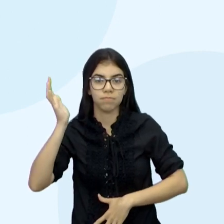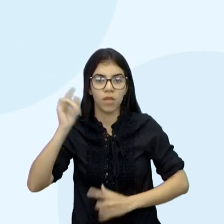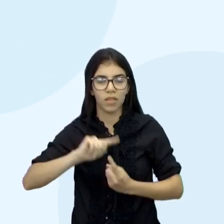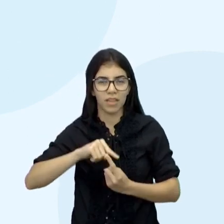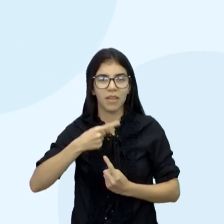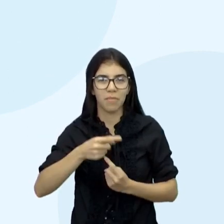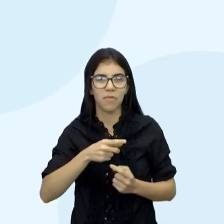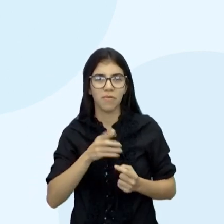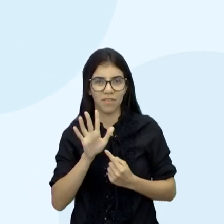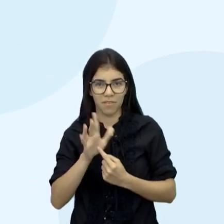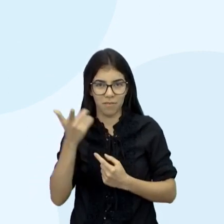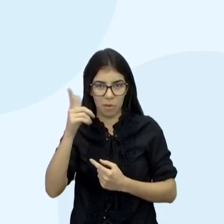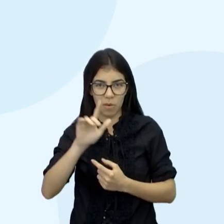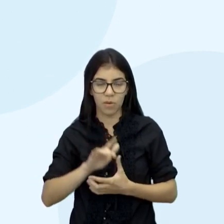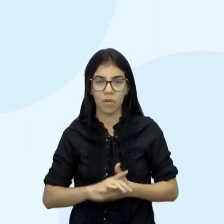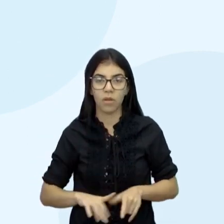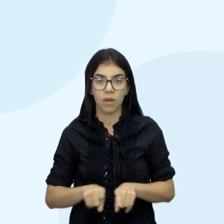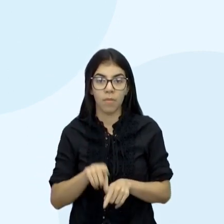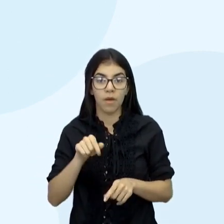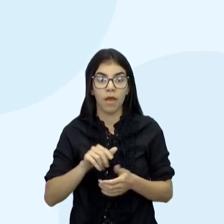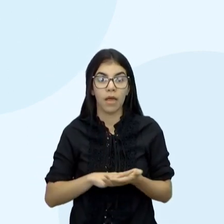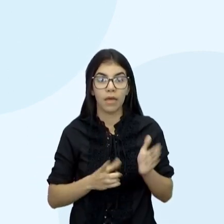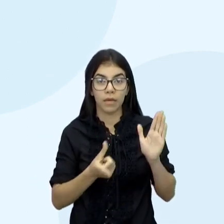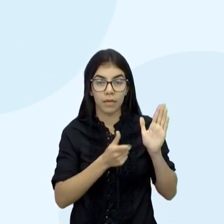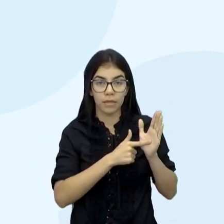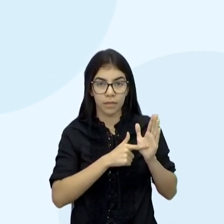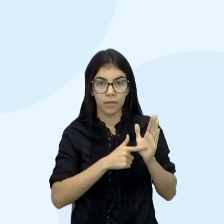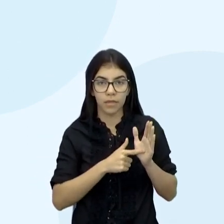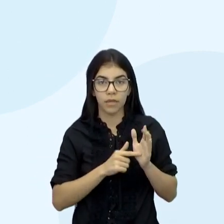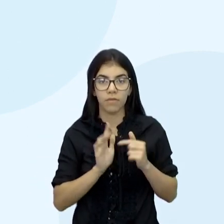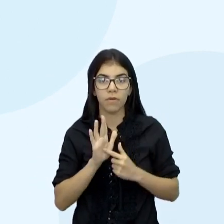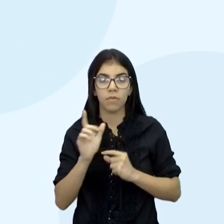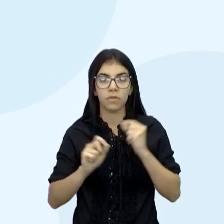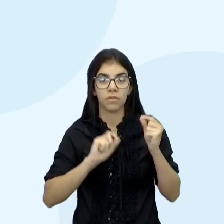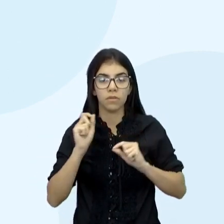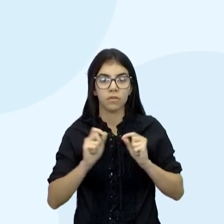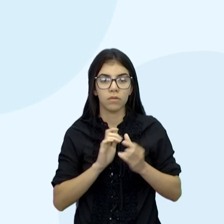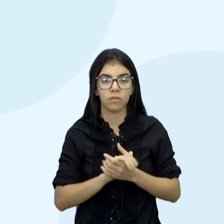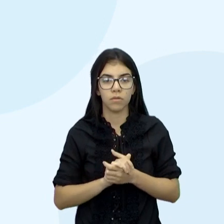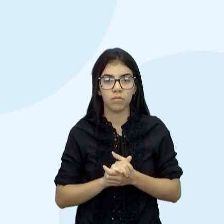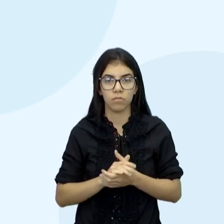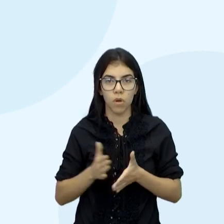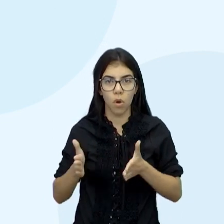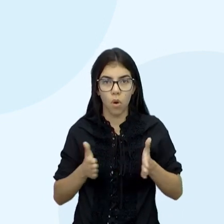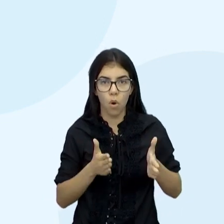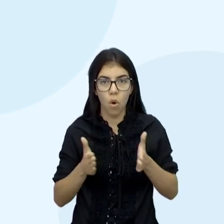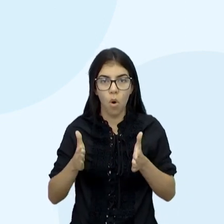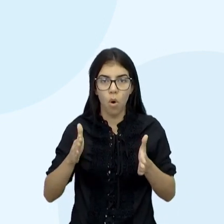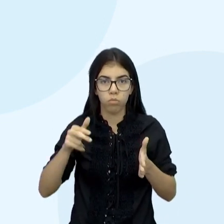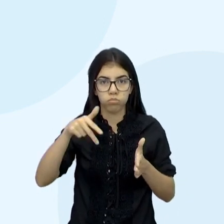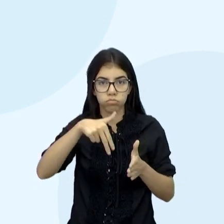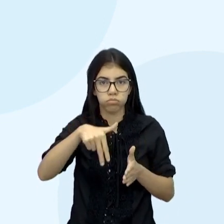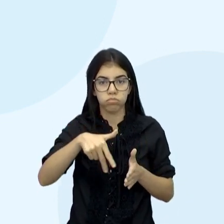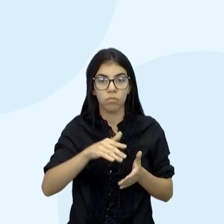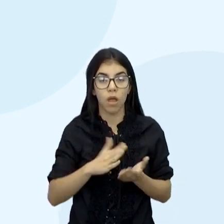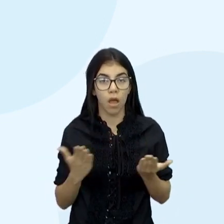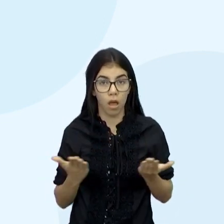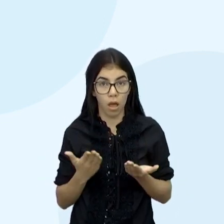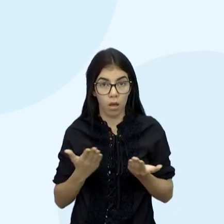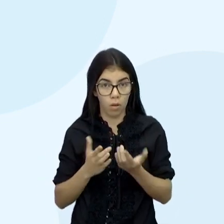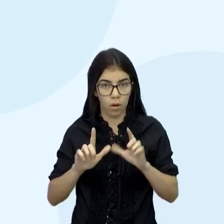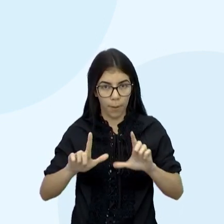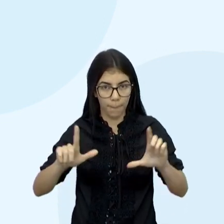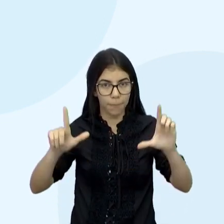pouco a gente vai mostrar, tá bom? Então você vai clicar nela e aí ela vai aparecer ali, ó, no meio do caminho. Então eu vou pedir agora para espelhar a tela